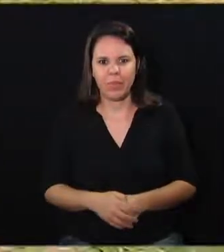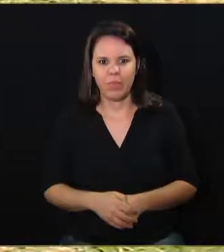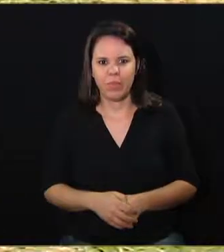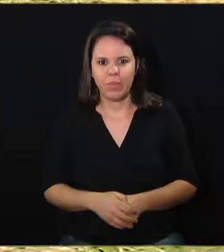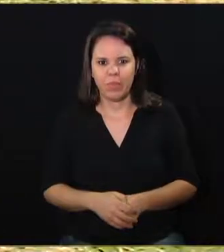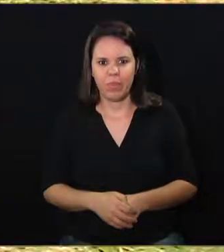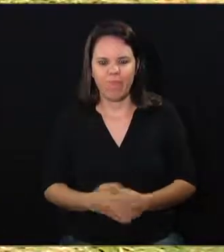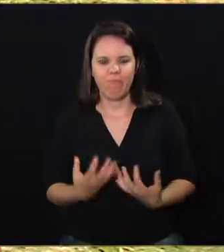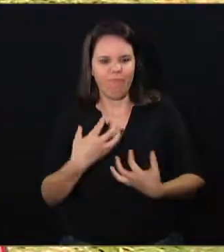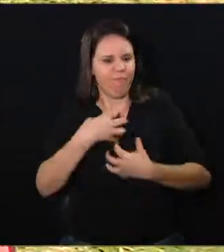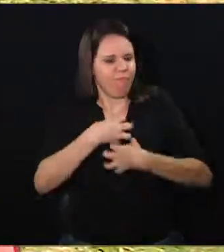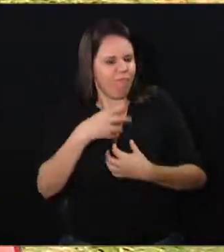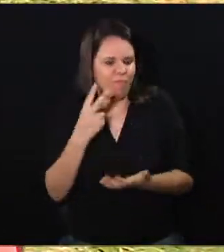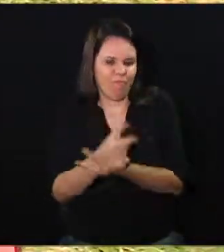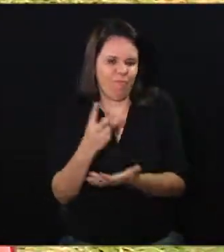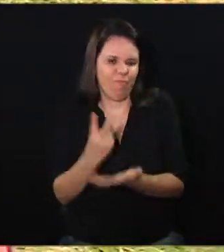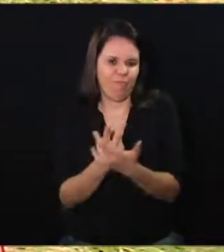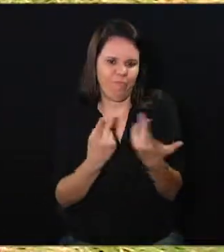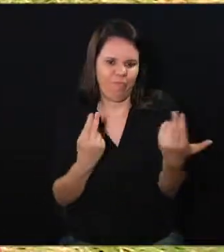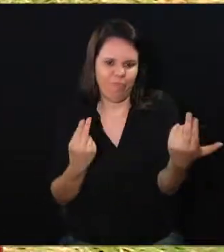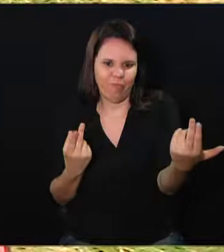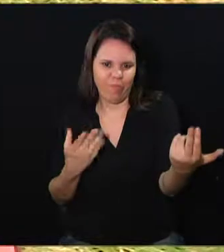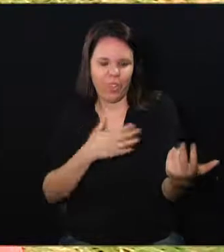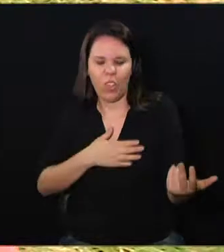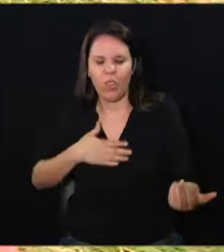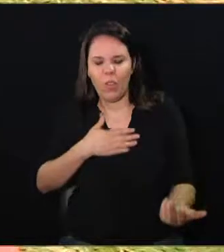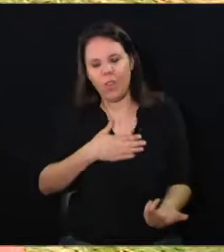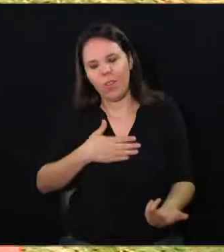A sensação é a mesma. Eu gosto muito.